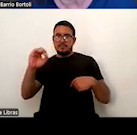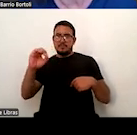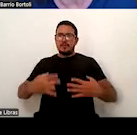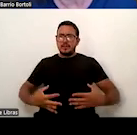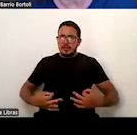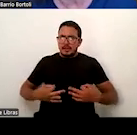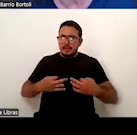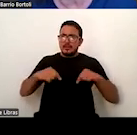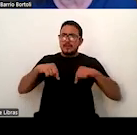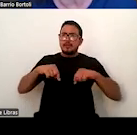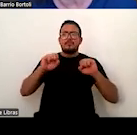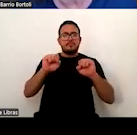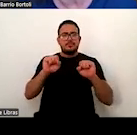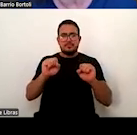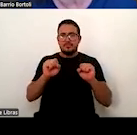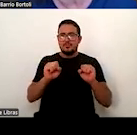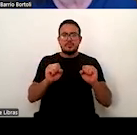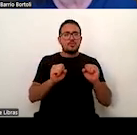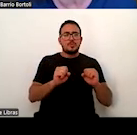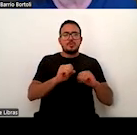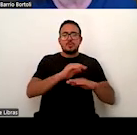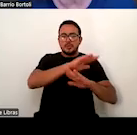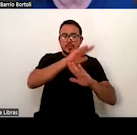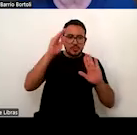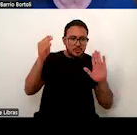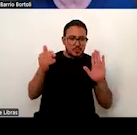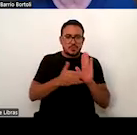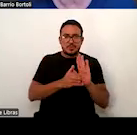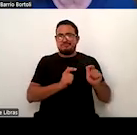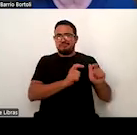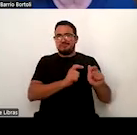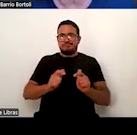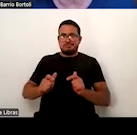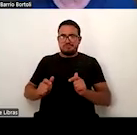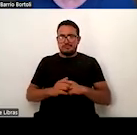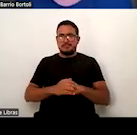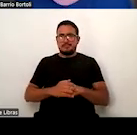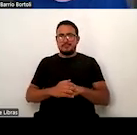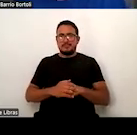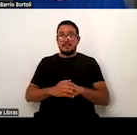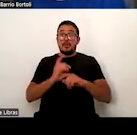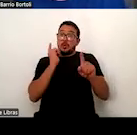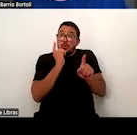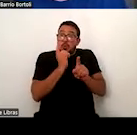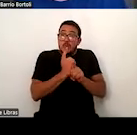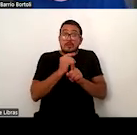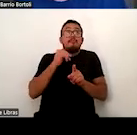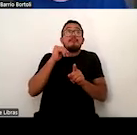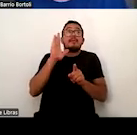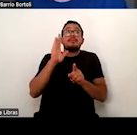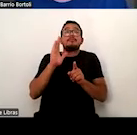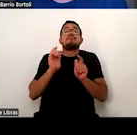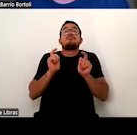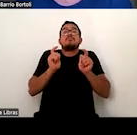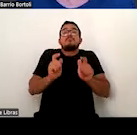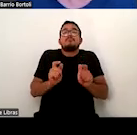região, mas ele é mais comum nessa região aqui entre o reto e o sigmoide, tá? E ele pode começar como uma